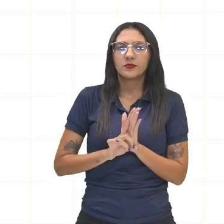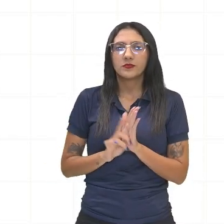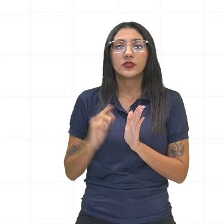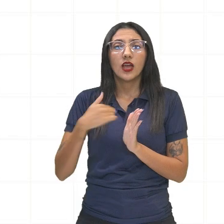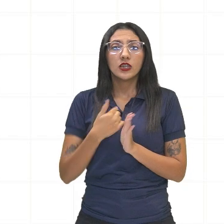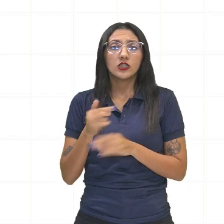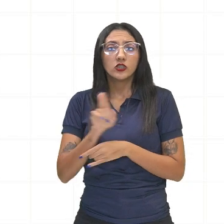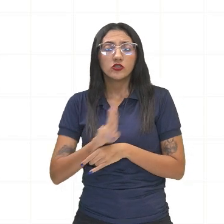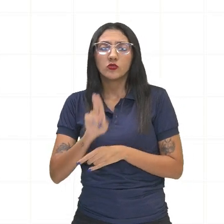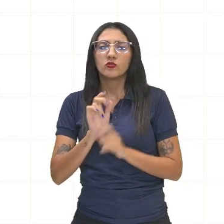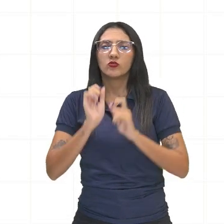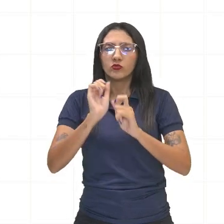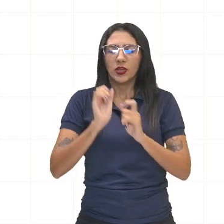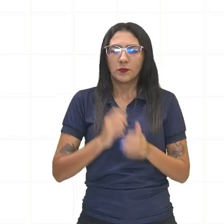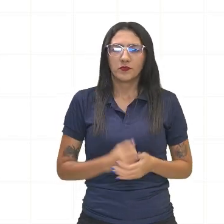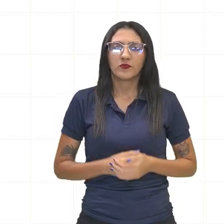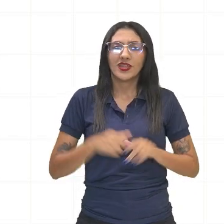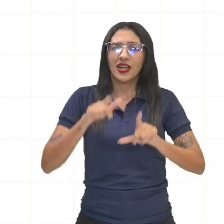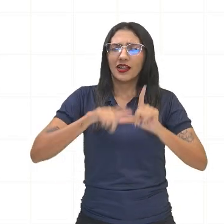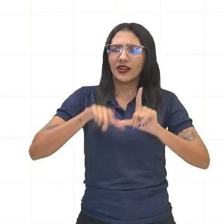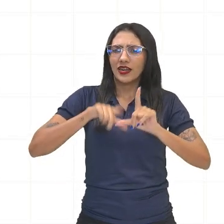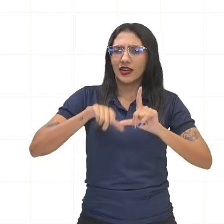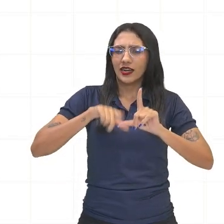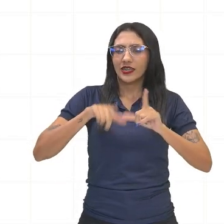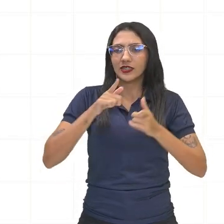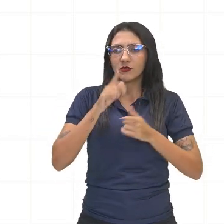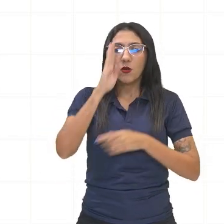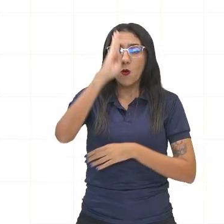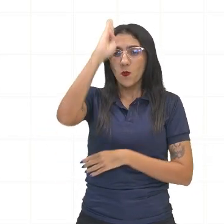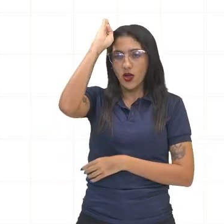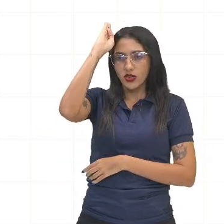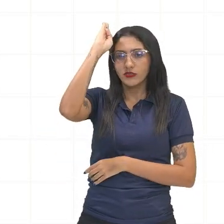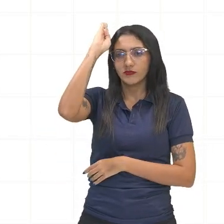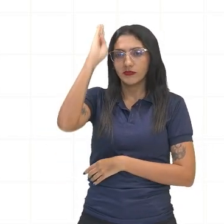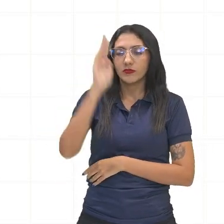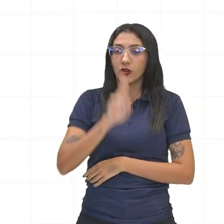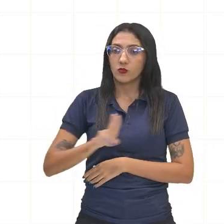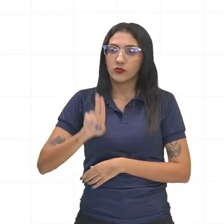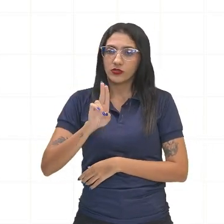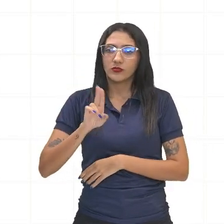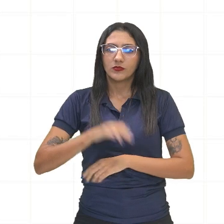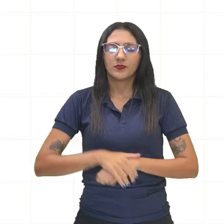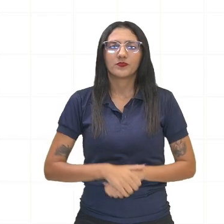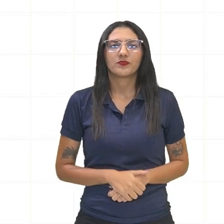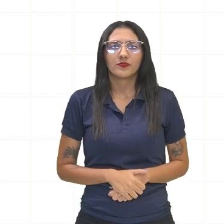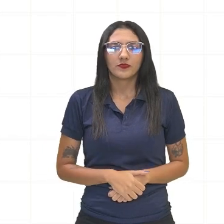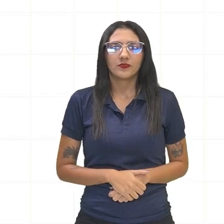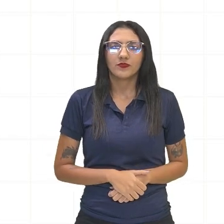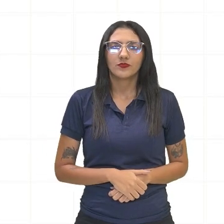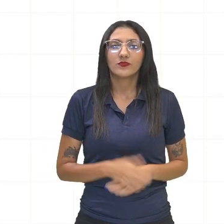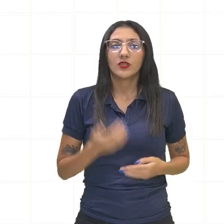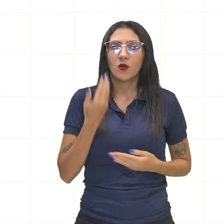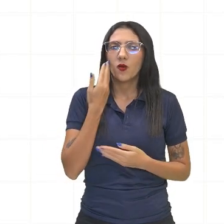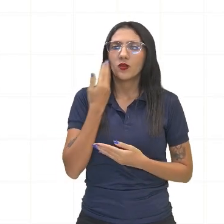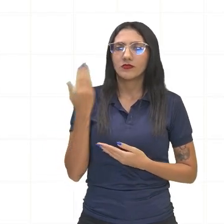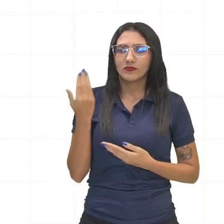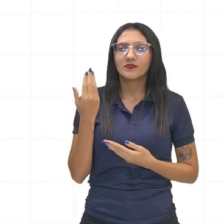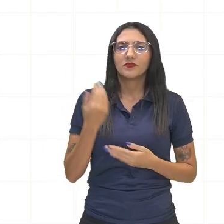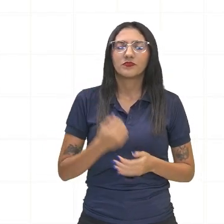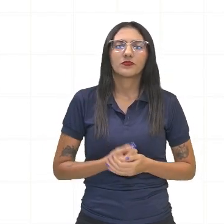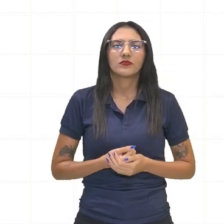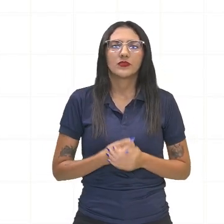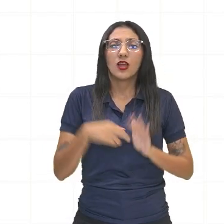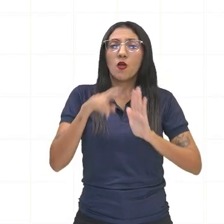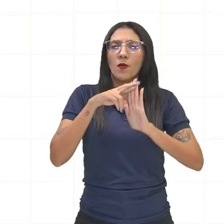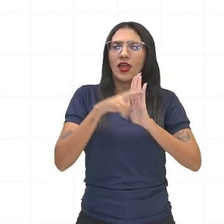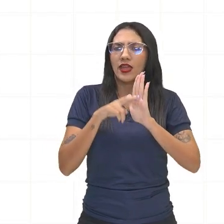utilizamos algarismos romanos para indicá-los. Então, aqui é uma regrinha básica que eu preciso ensinar para vocês,